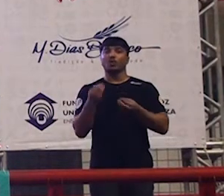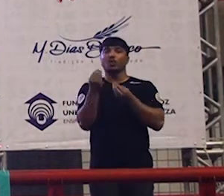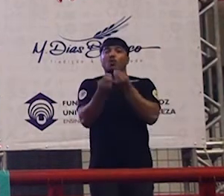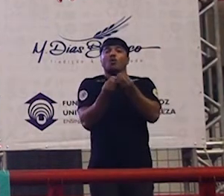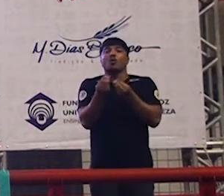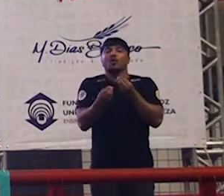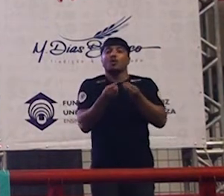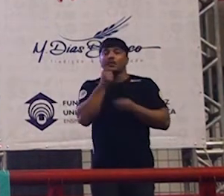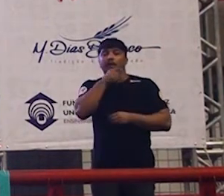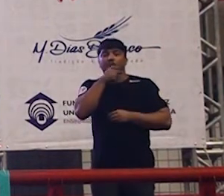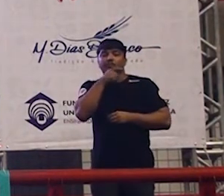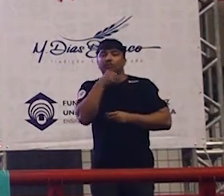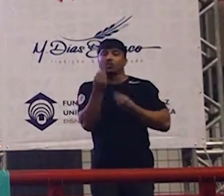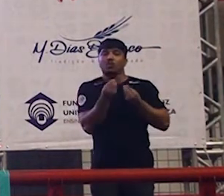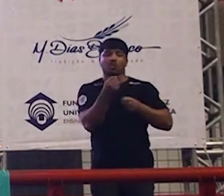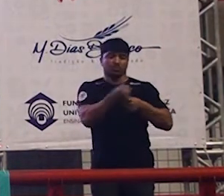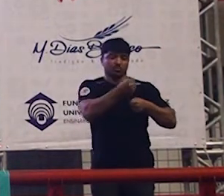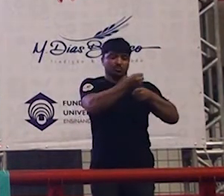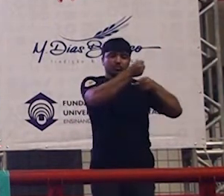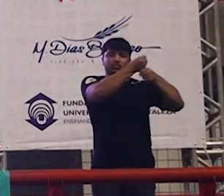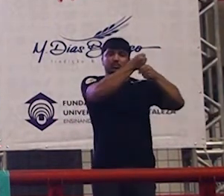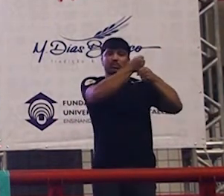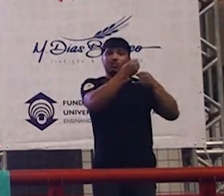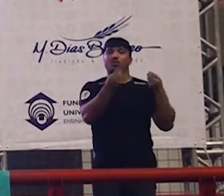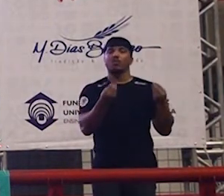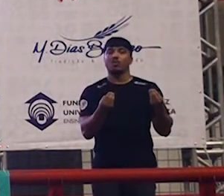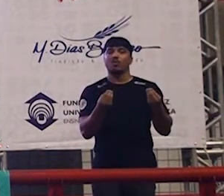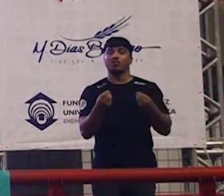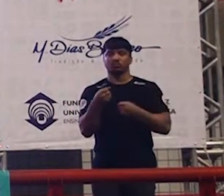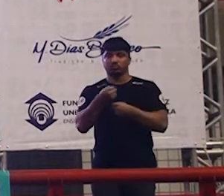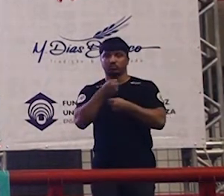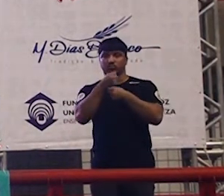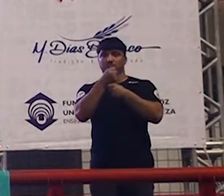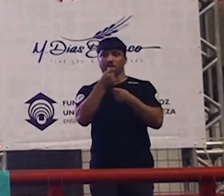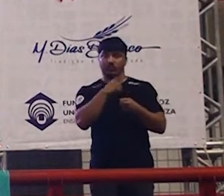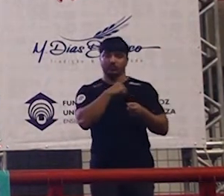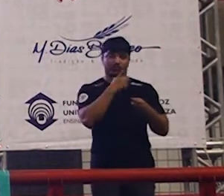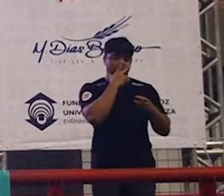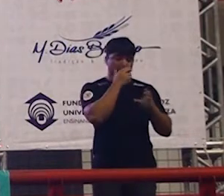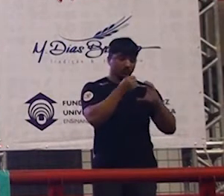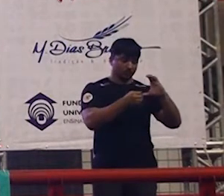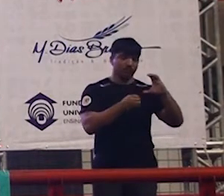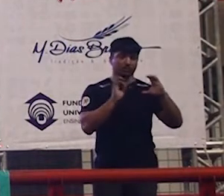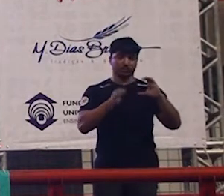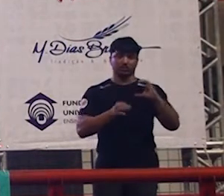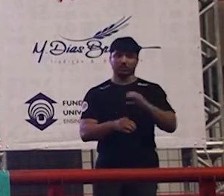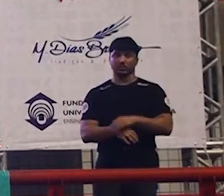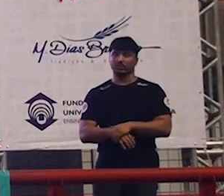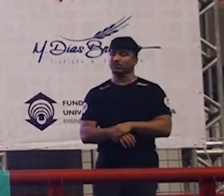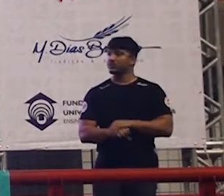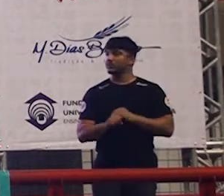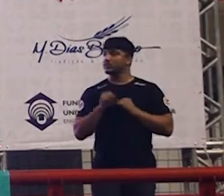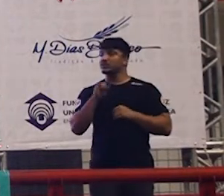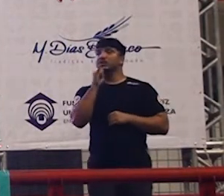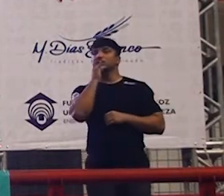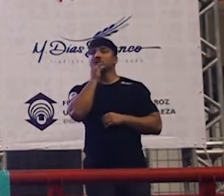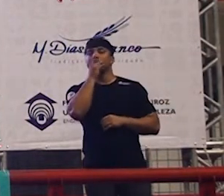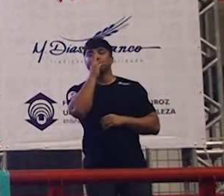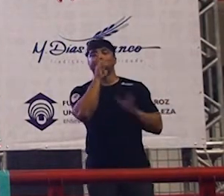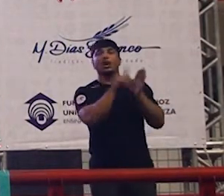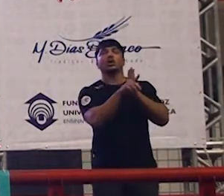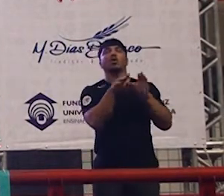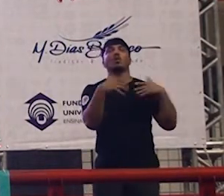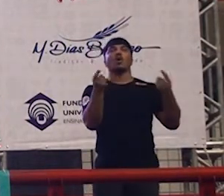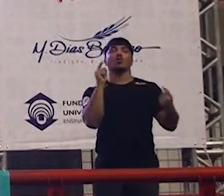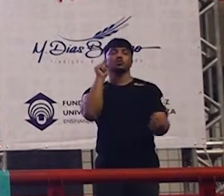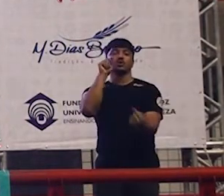o humor da charge foi construído. Como ele foi construído está no item C. Se ele tivesse perguntado